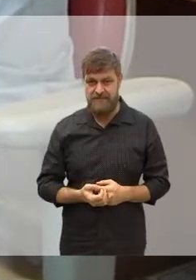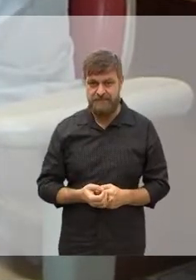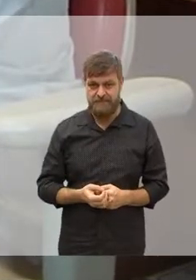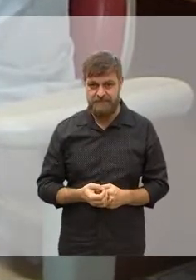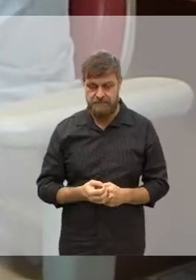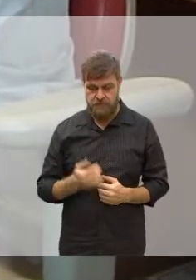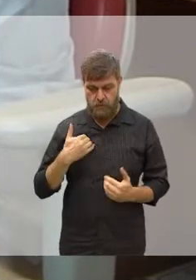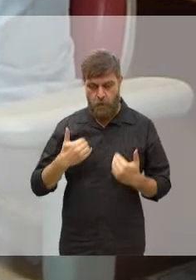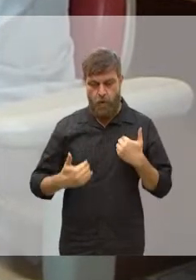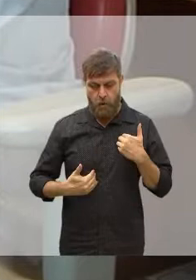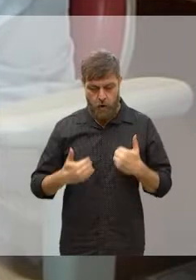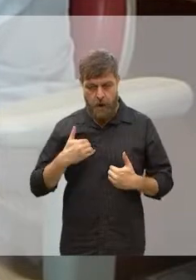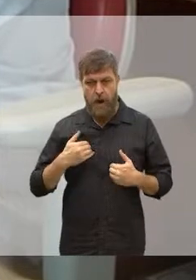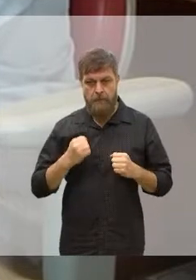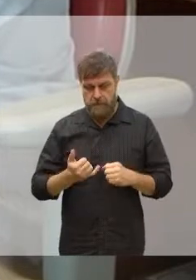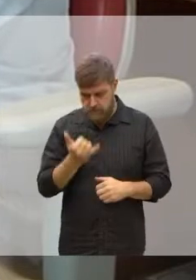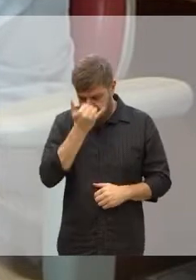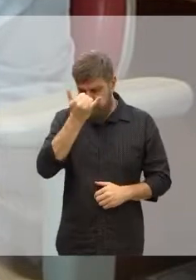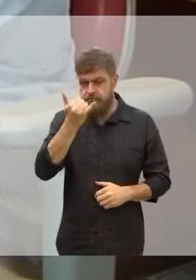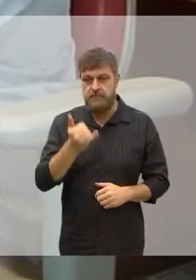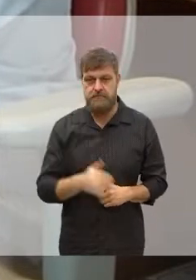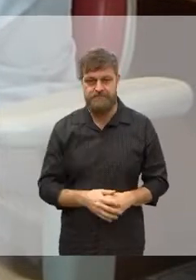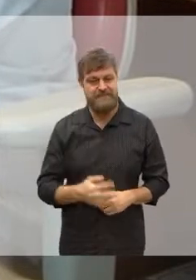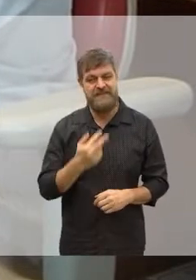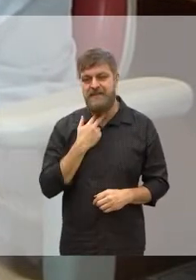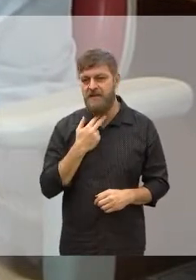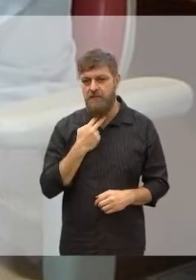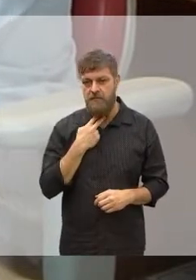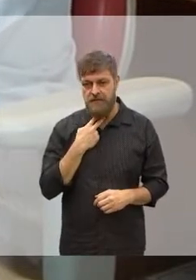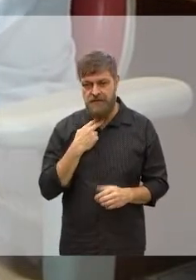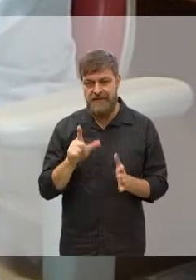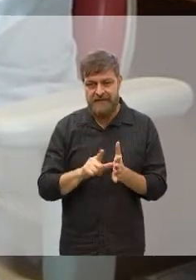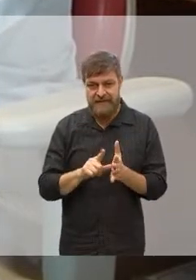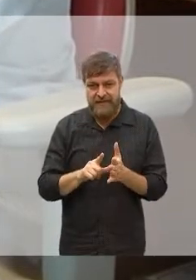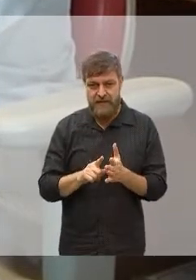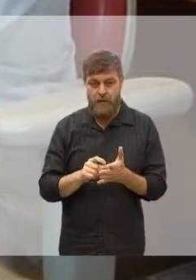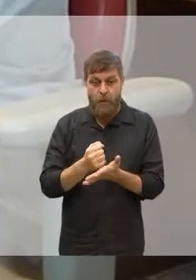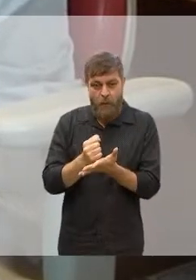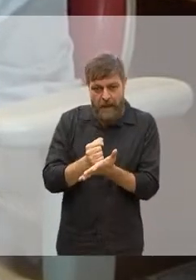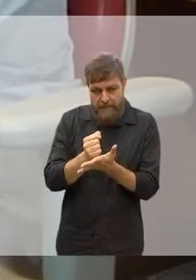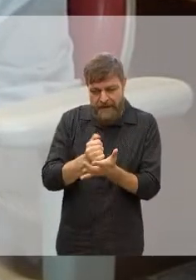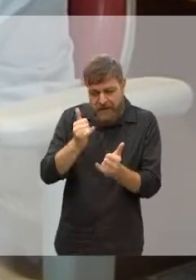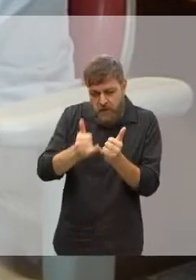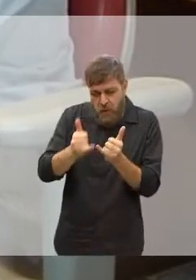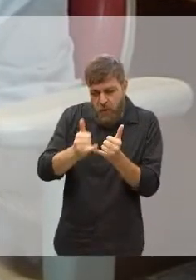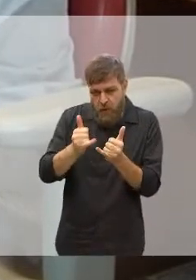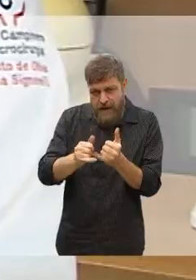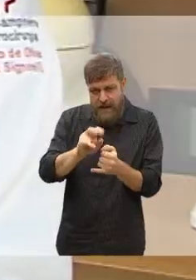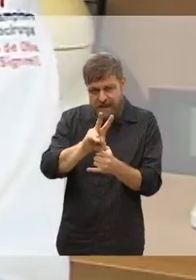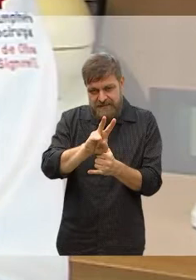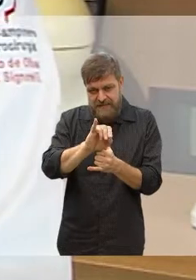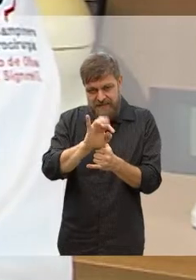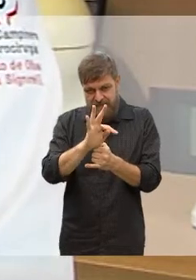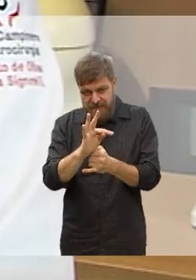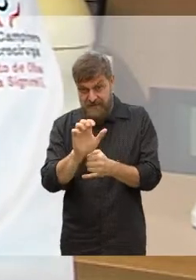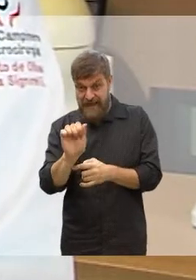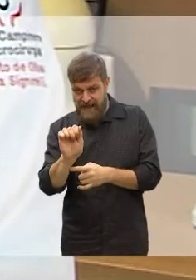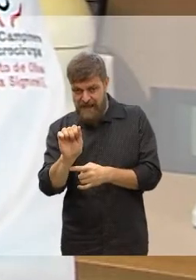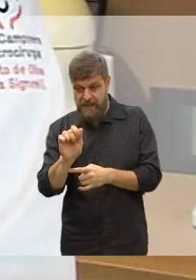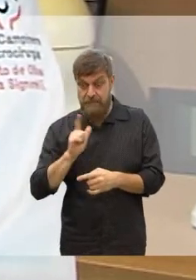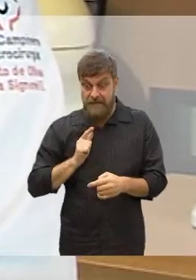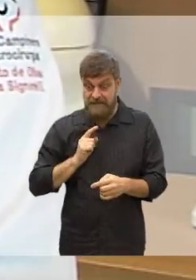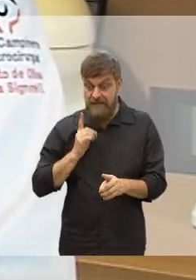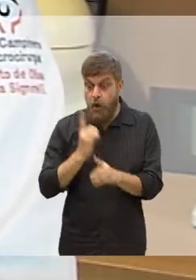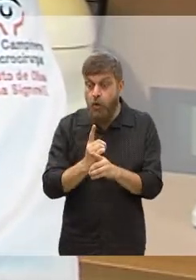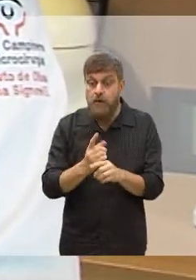no organismo, ela pode causar outros danos. Então, a gente usa uma provitamina A. e que está nos alimentos. Todos